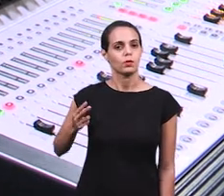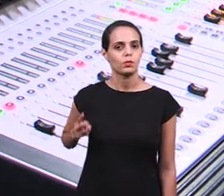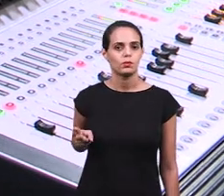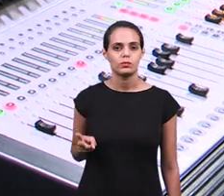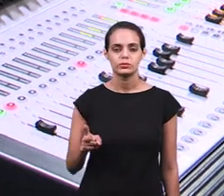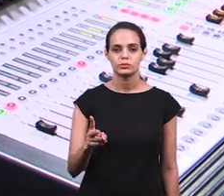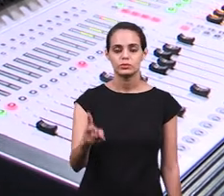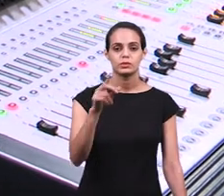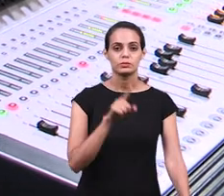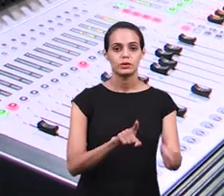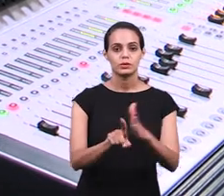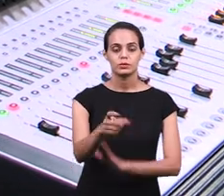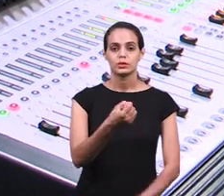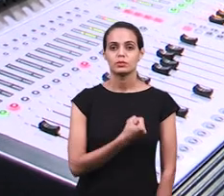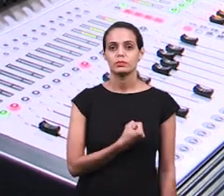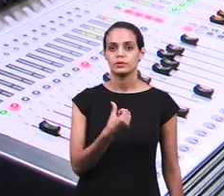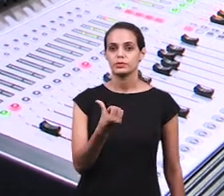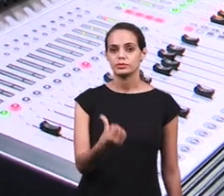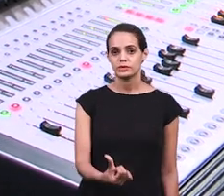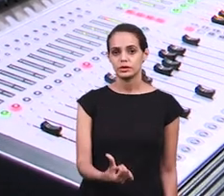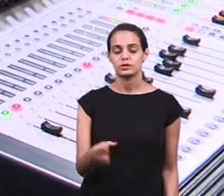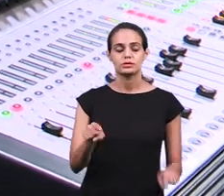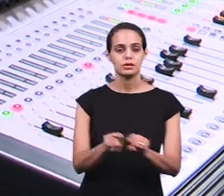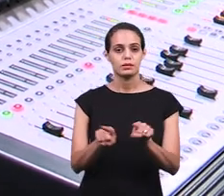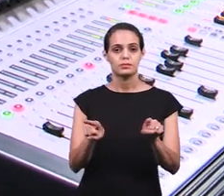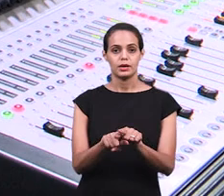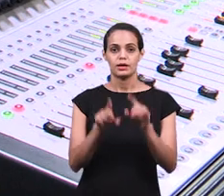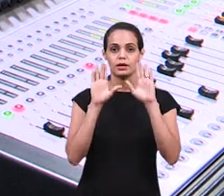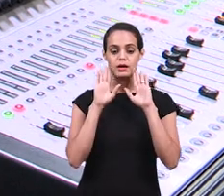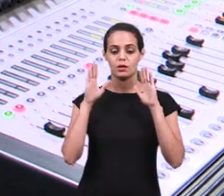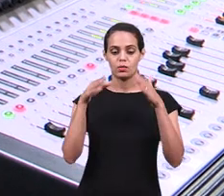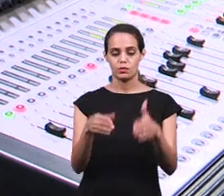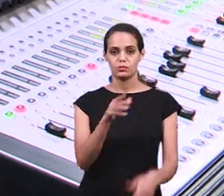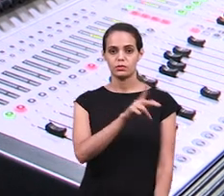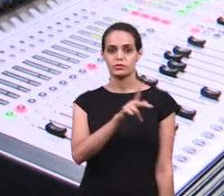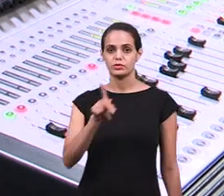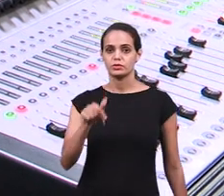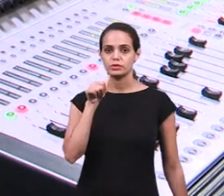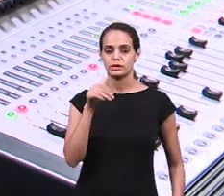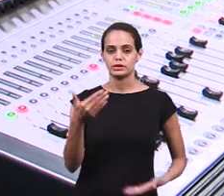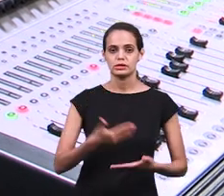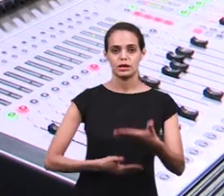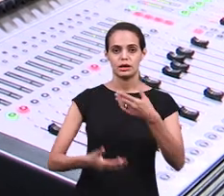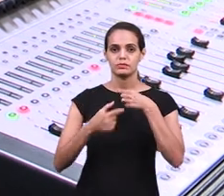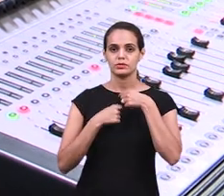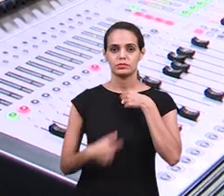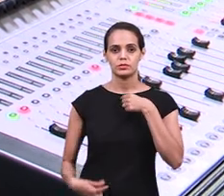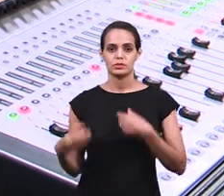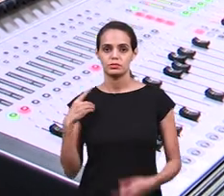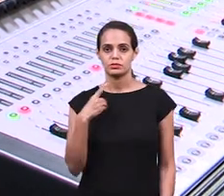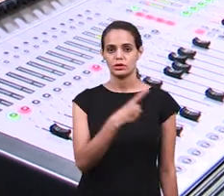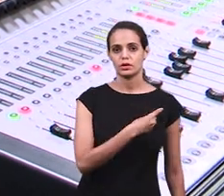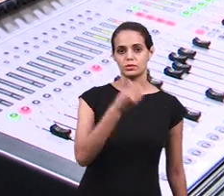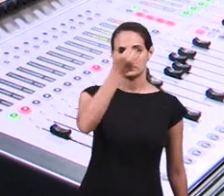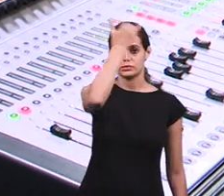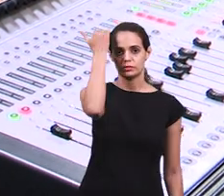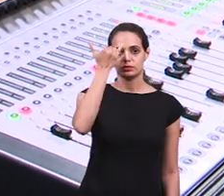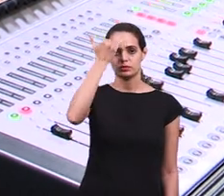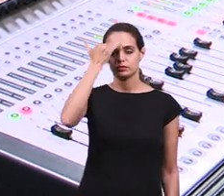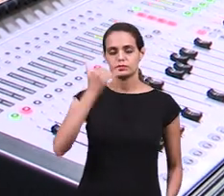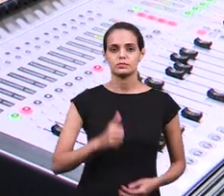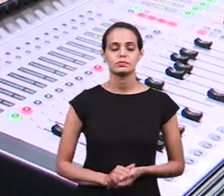sequência agora, irmão, nós vamos à pergunta número 6, que também é destinada a professoras e senhoras, obreiros, diáconos